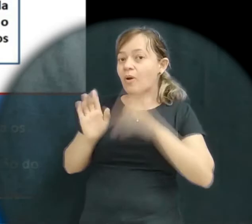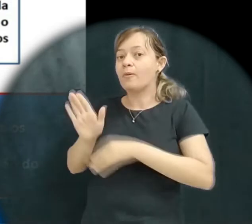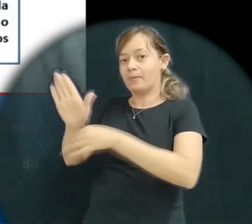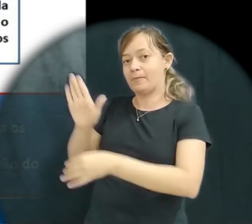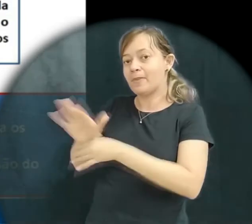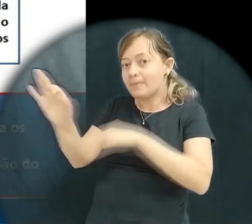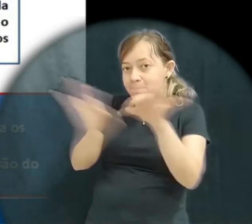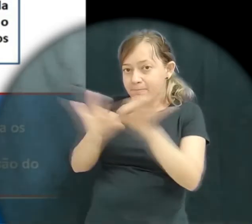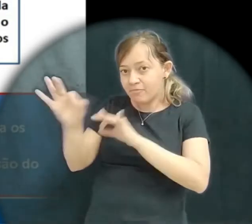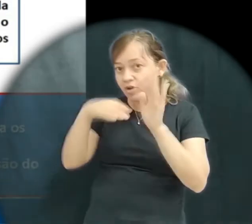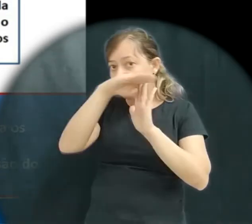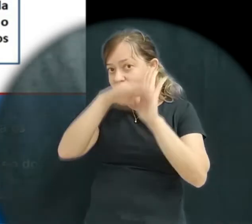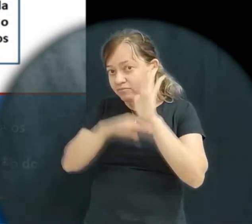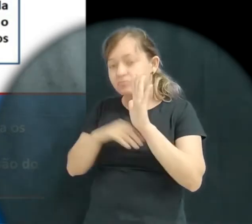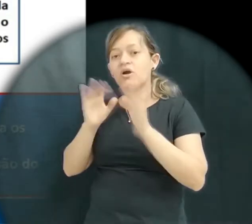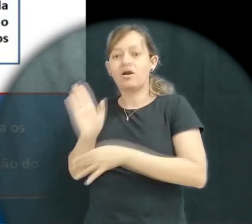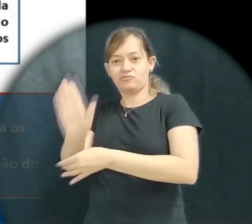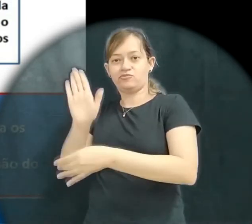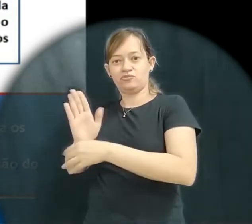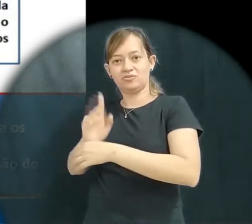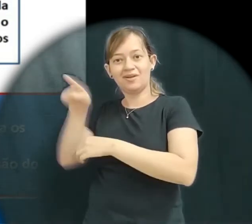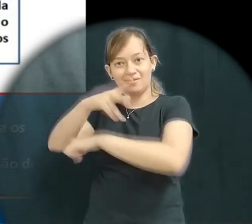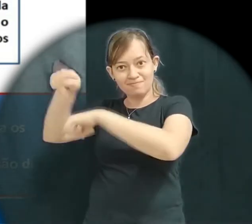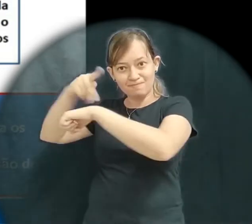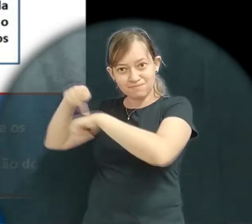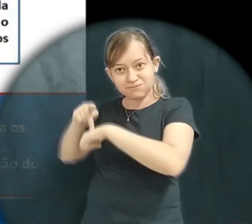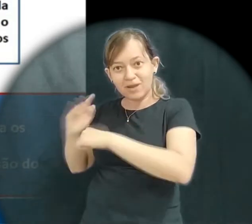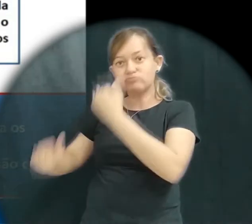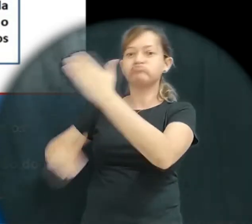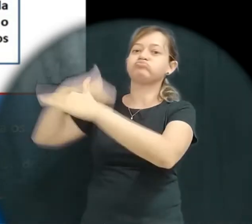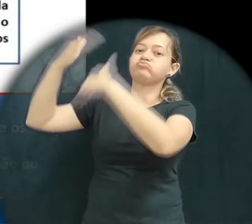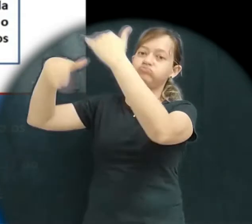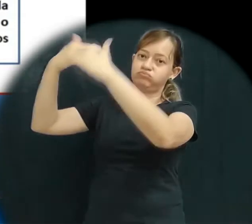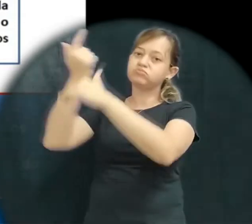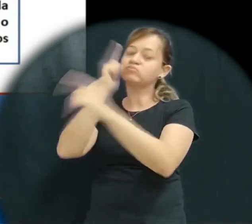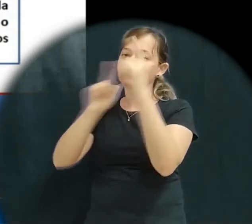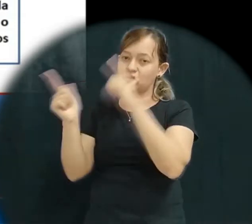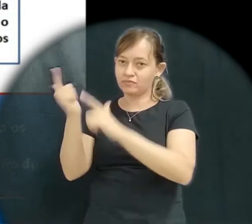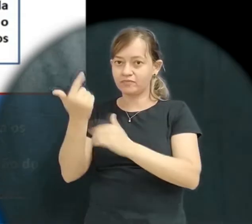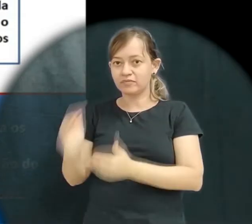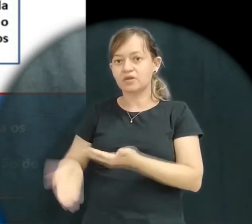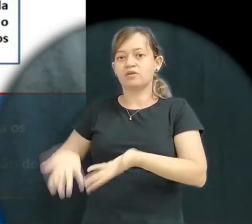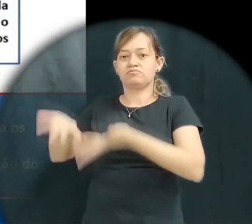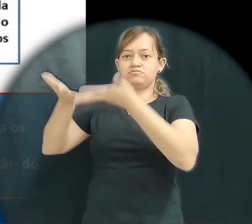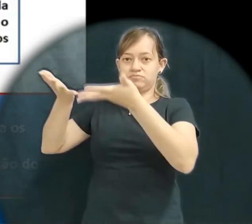Marshall. A partir de 1947, ele anunciou o plano e